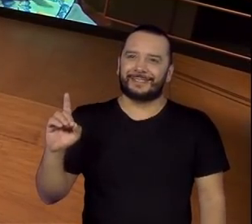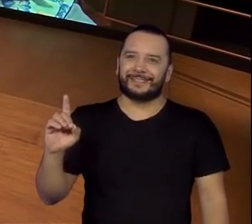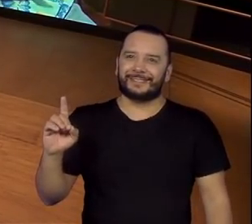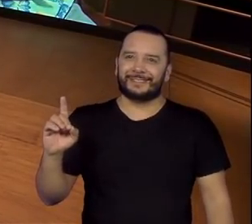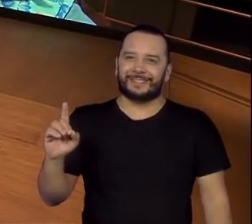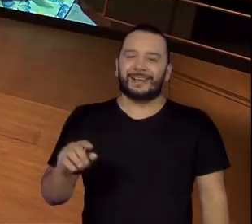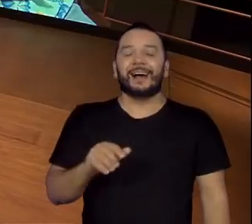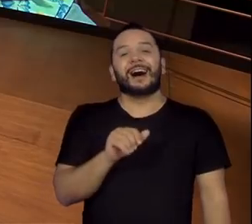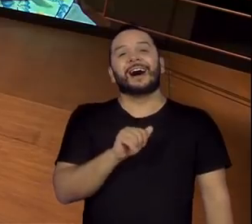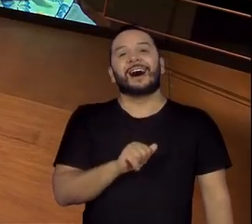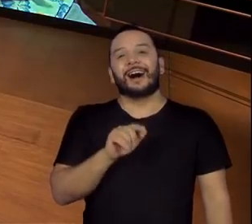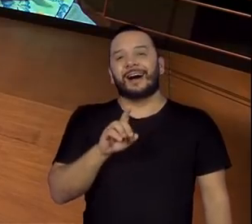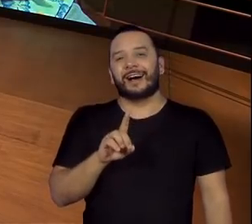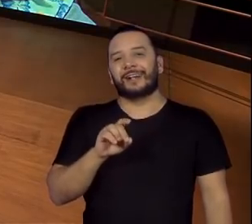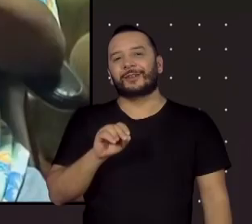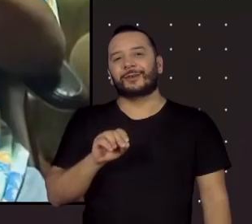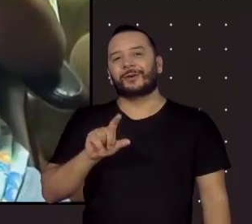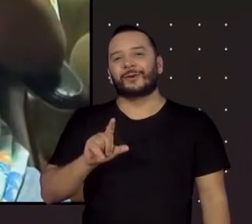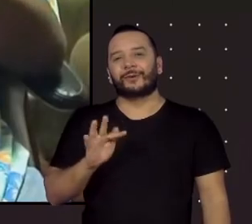Ele acreditou em mim, cara.